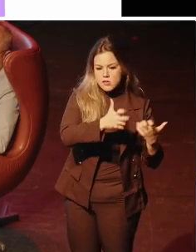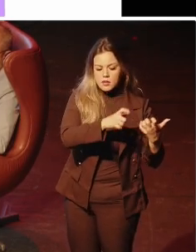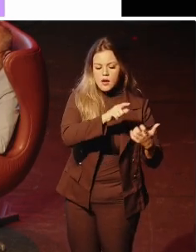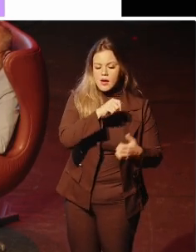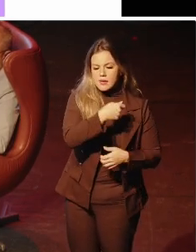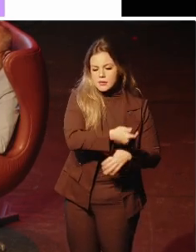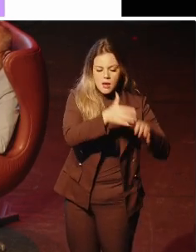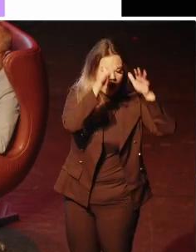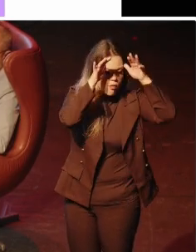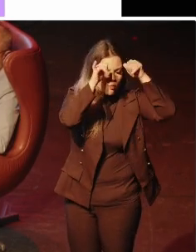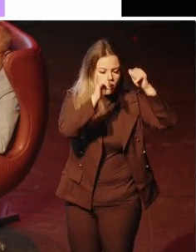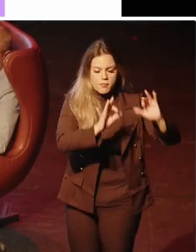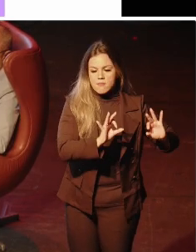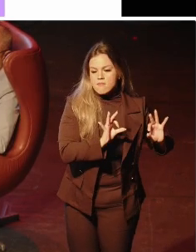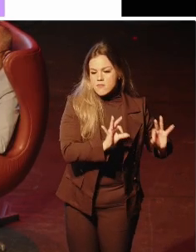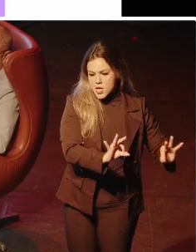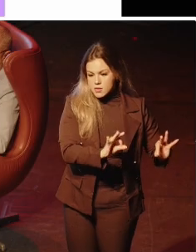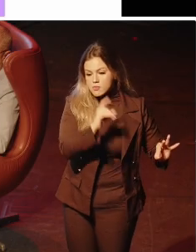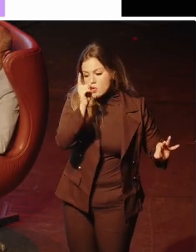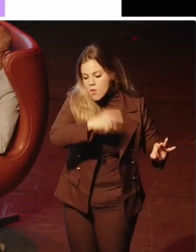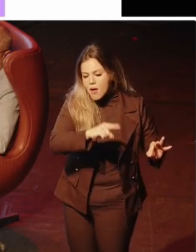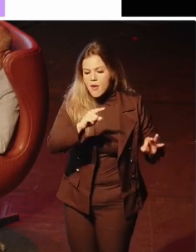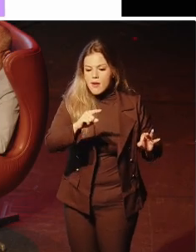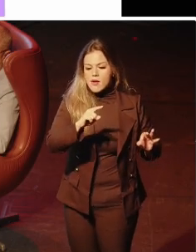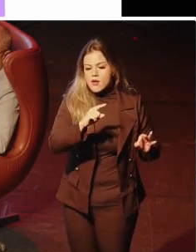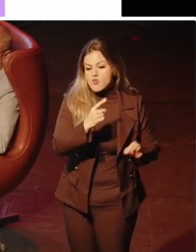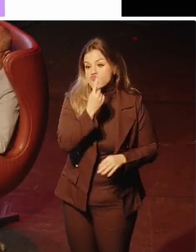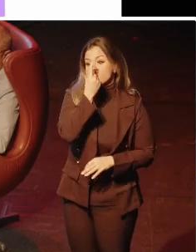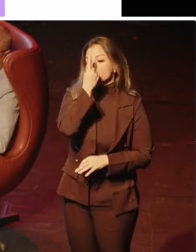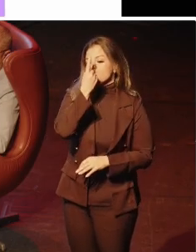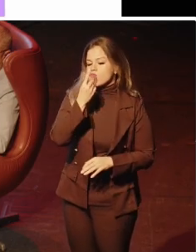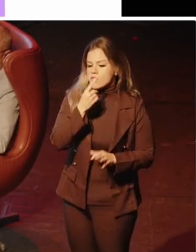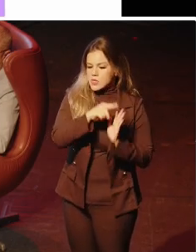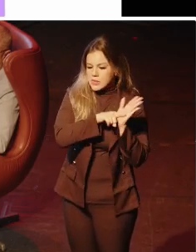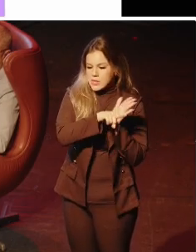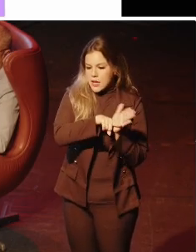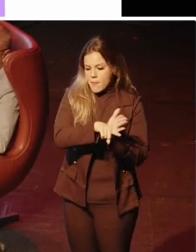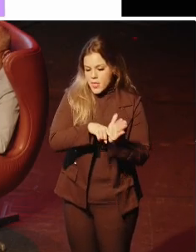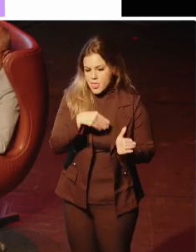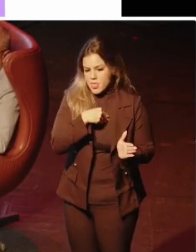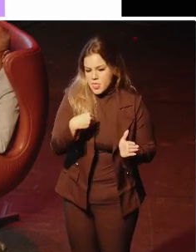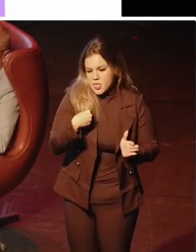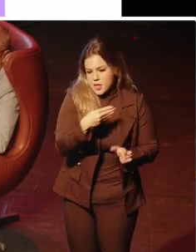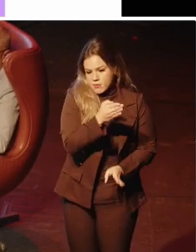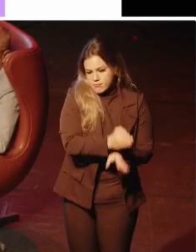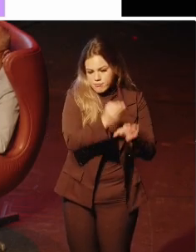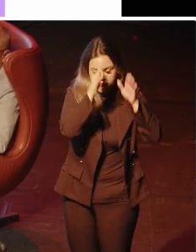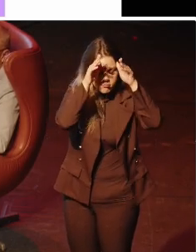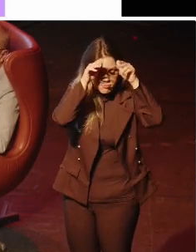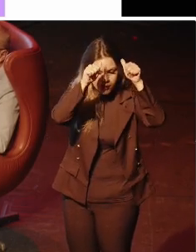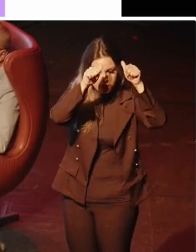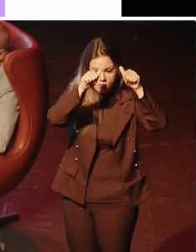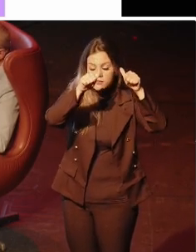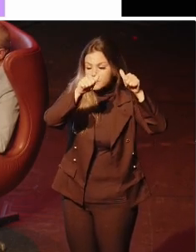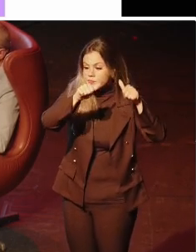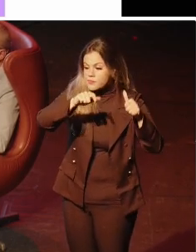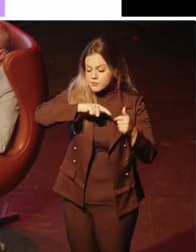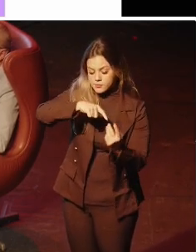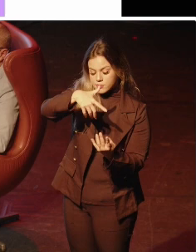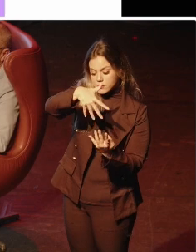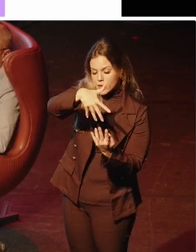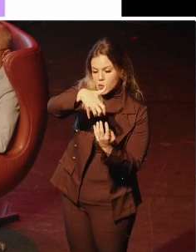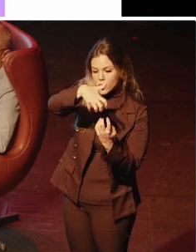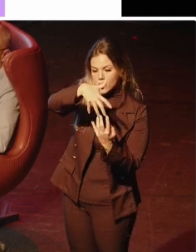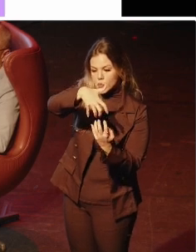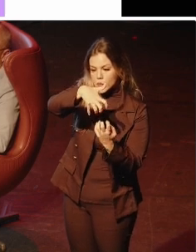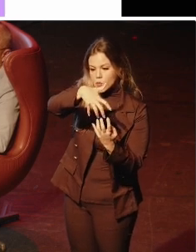isso estabelece o diagnóstico de certeza. Porque muita coisa dá perda de memória. Então,